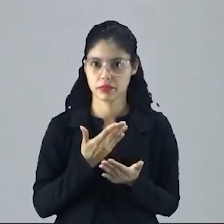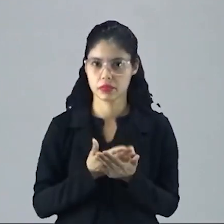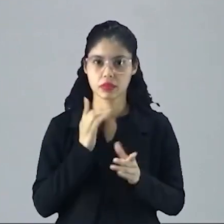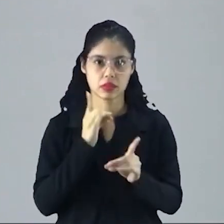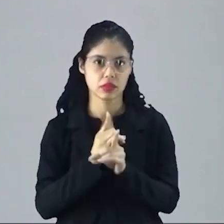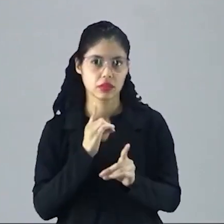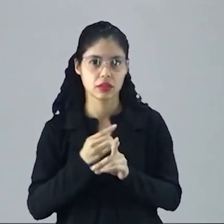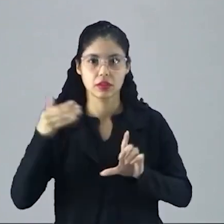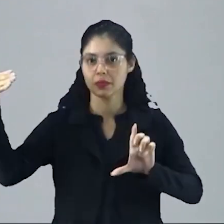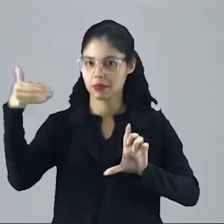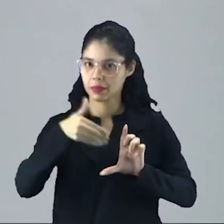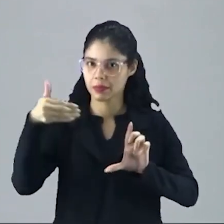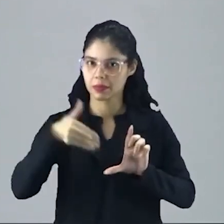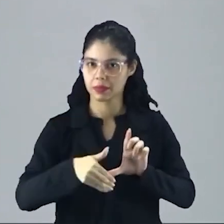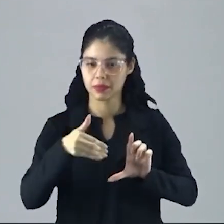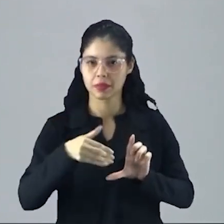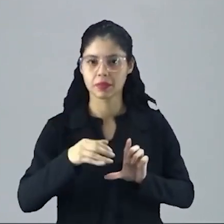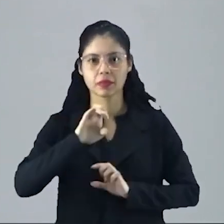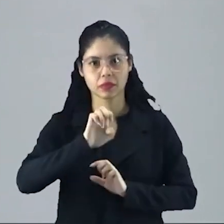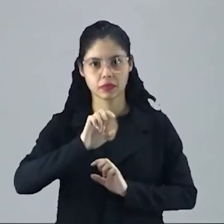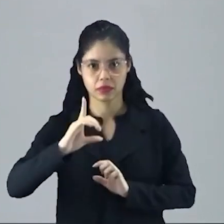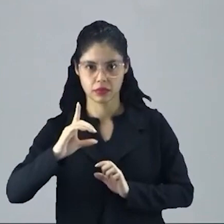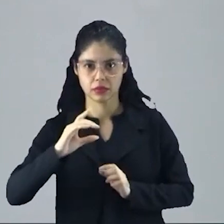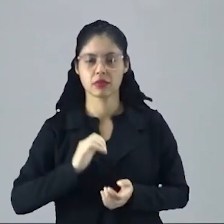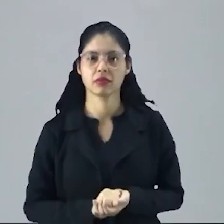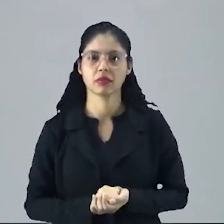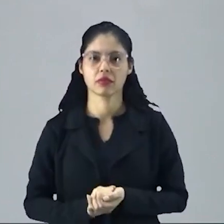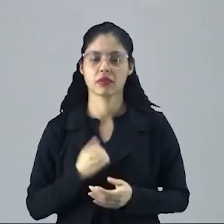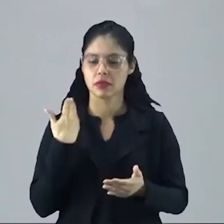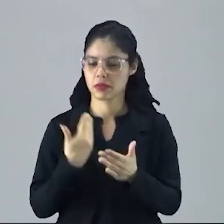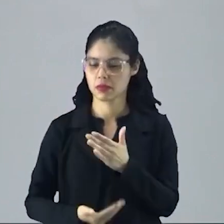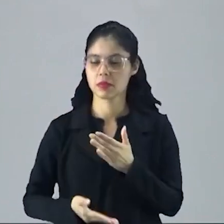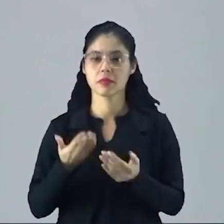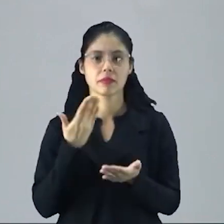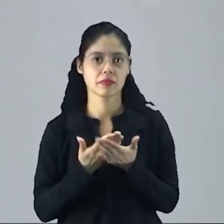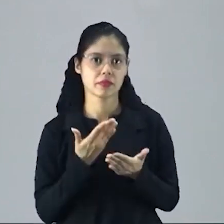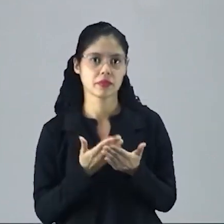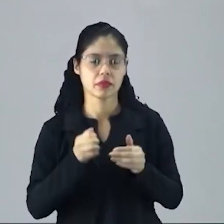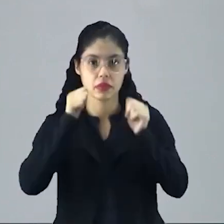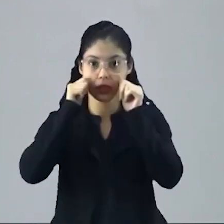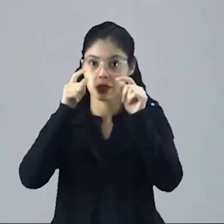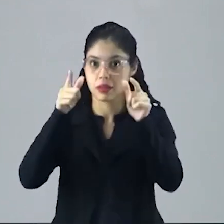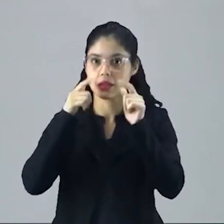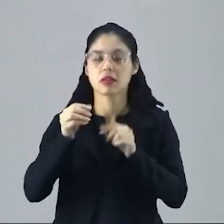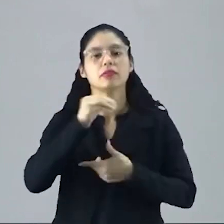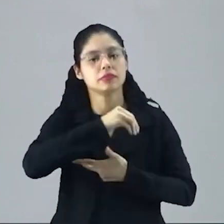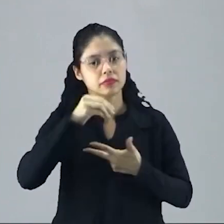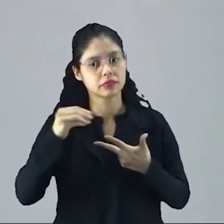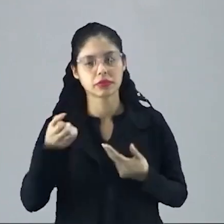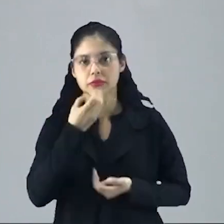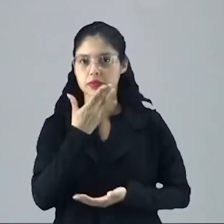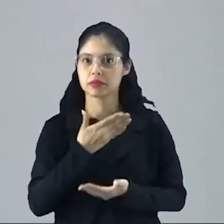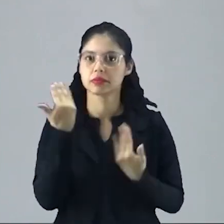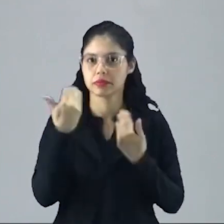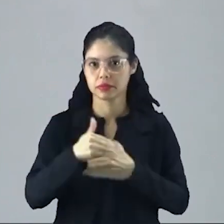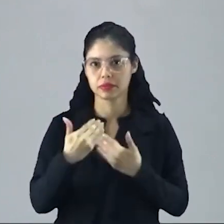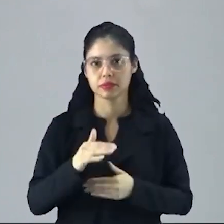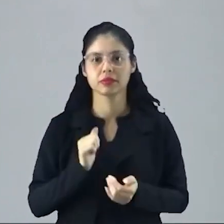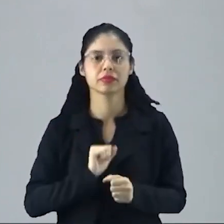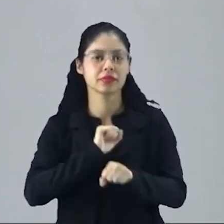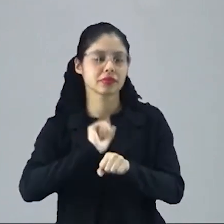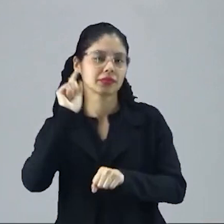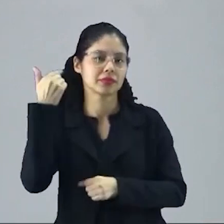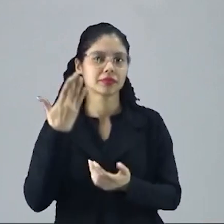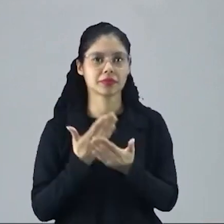você encontra no site que está aparecendo aqui na sua telinha. Não perca essas aulas, fiquem atentos ao Enem, tenham uma boa prova e